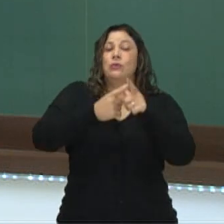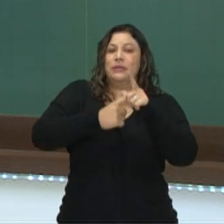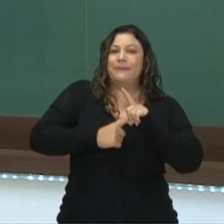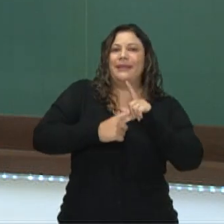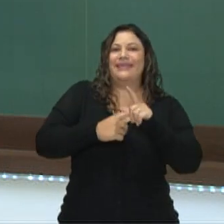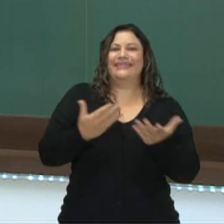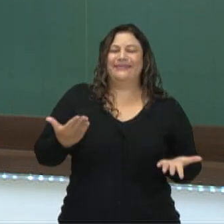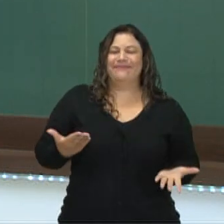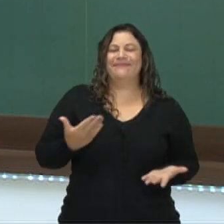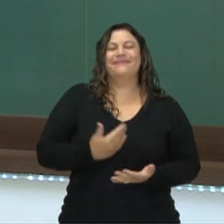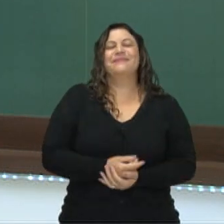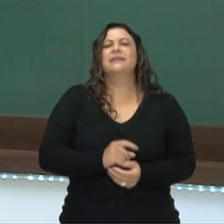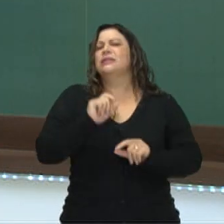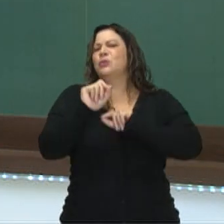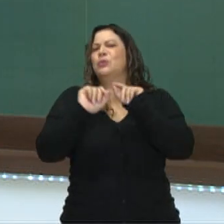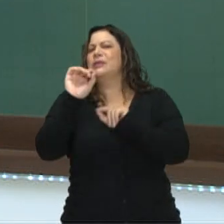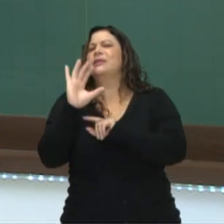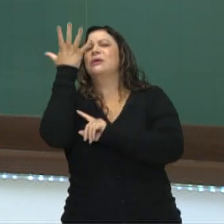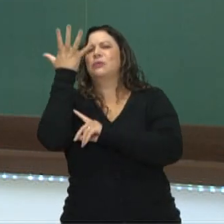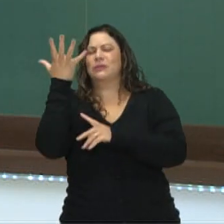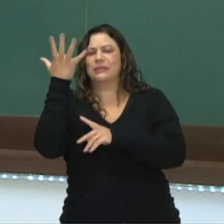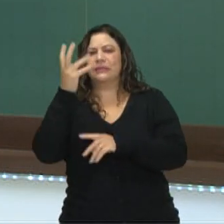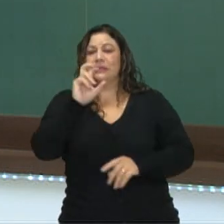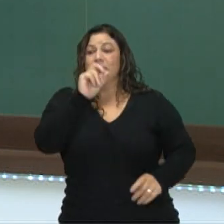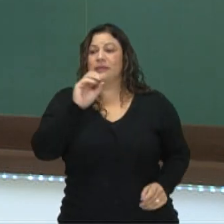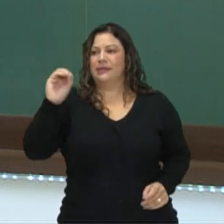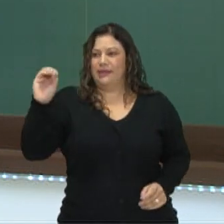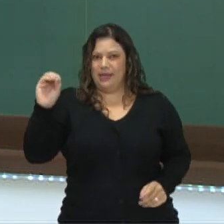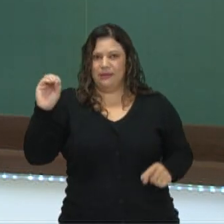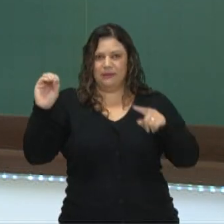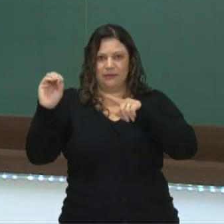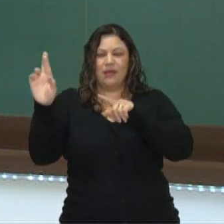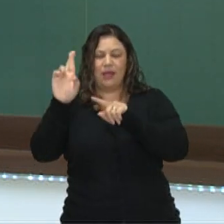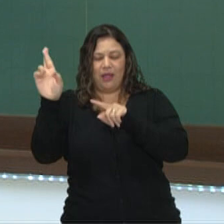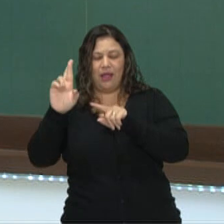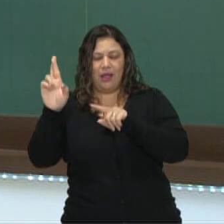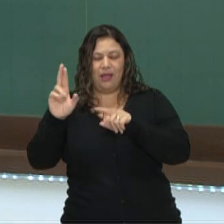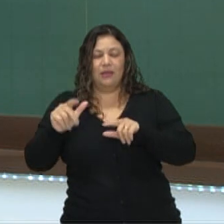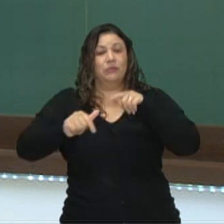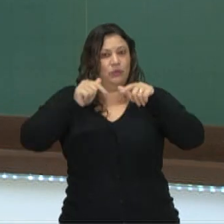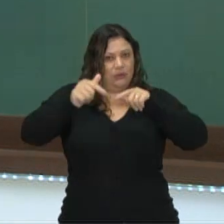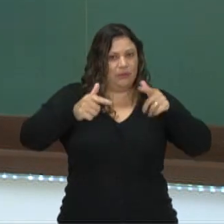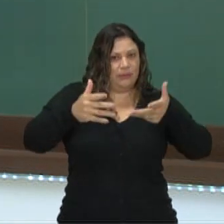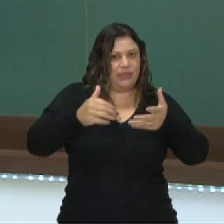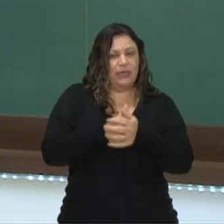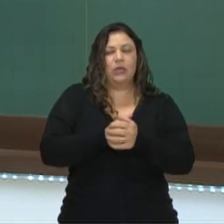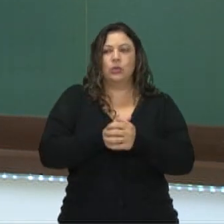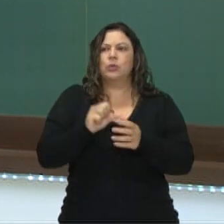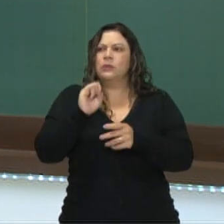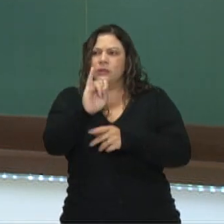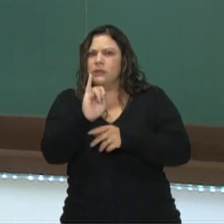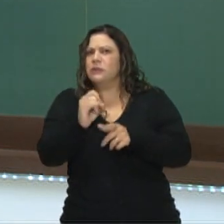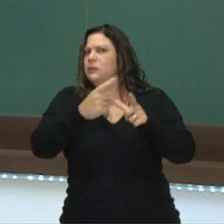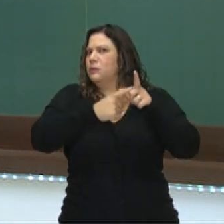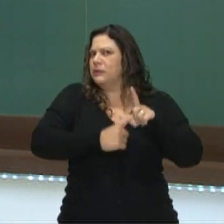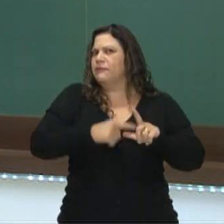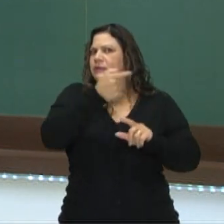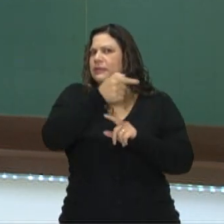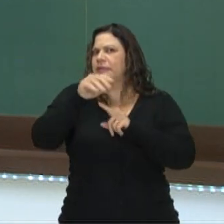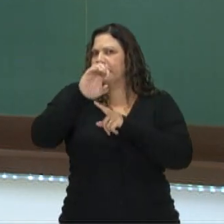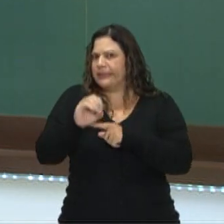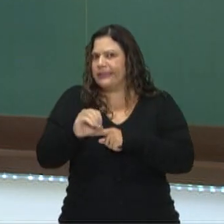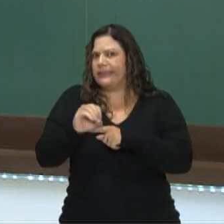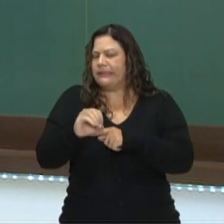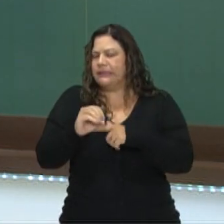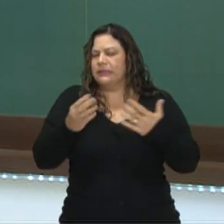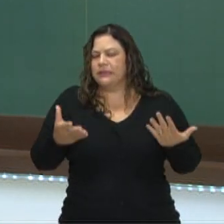E olha o que aconteceu, eu recebi R$500 por um serviço que eu fiz. E agora, se eu devia 70 para o banco, né, caiu na minha